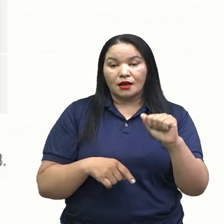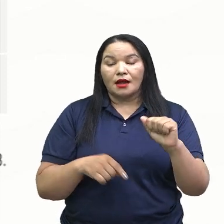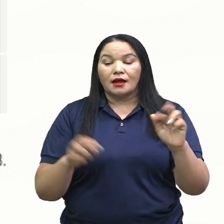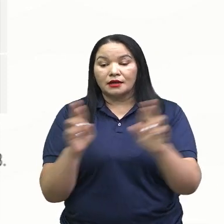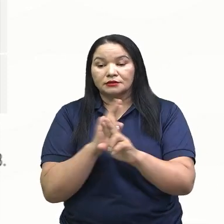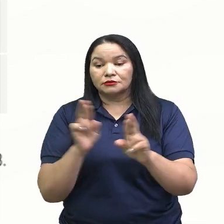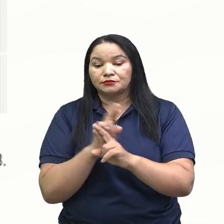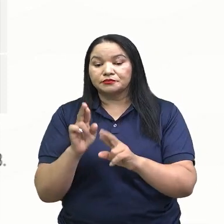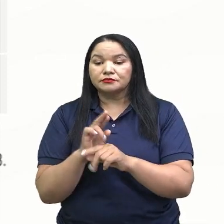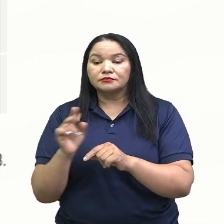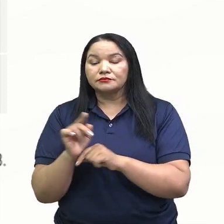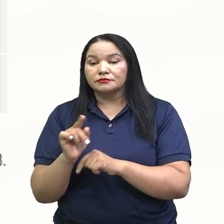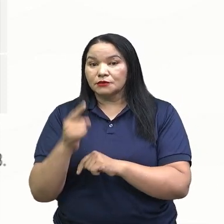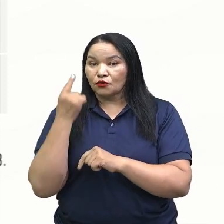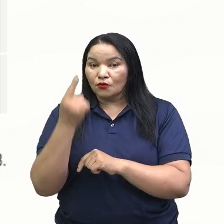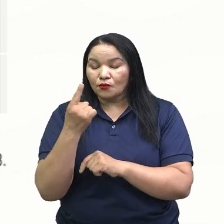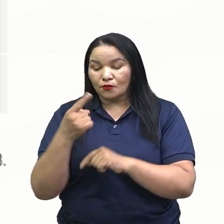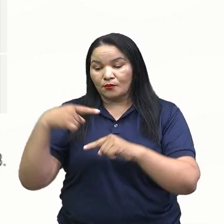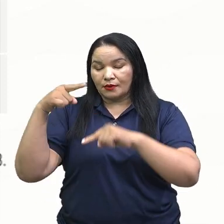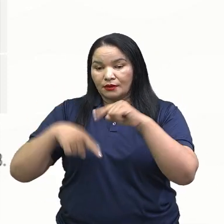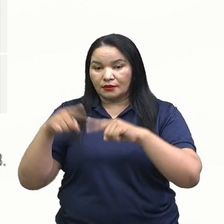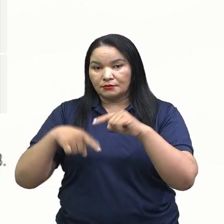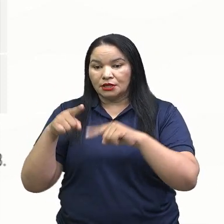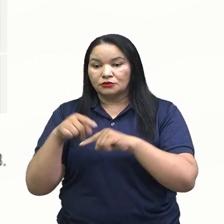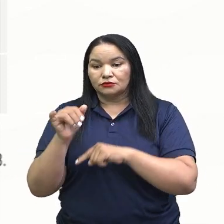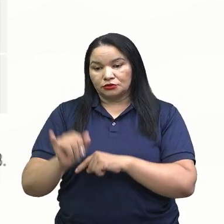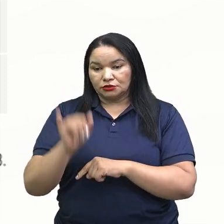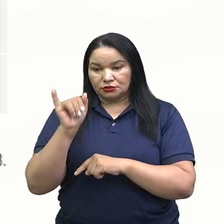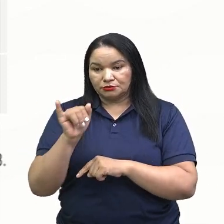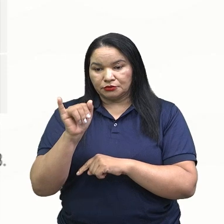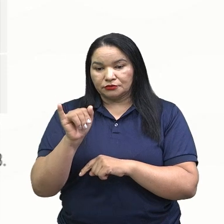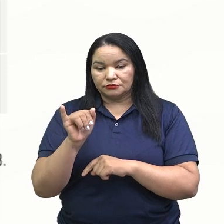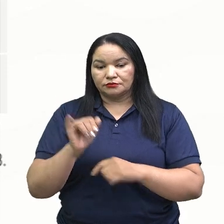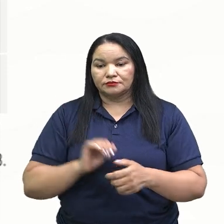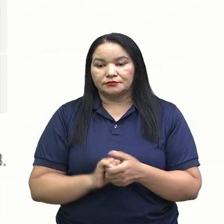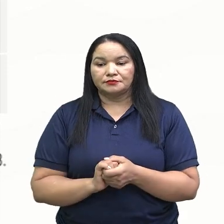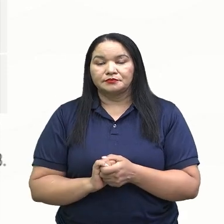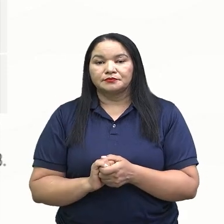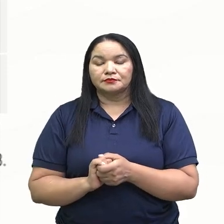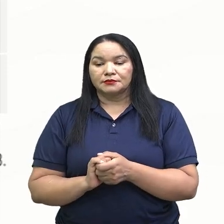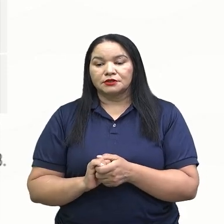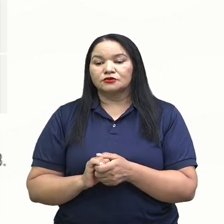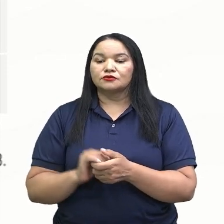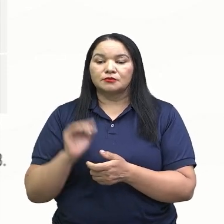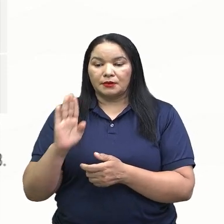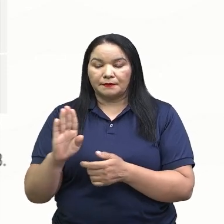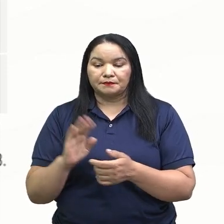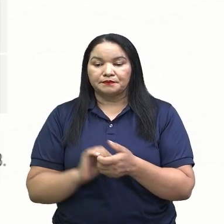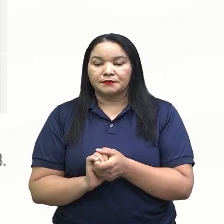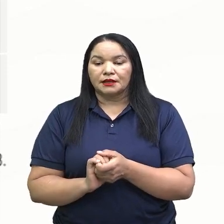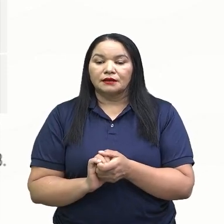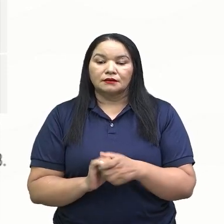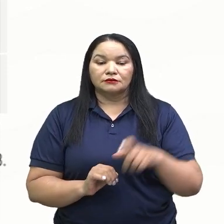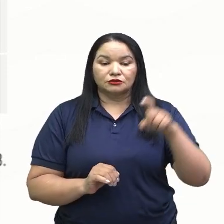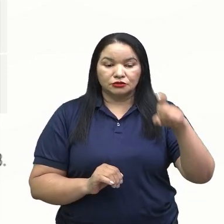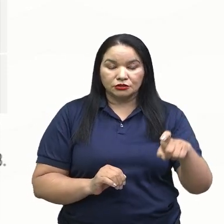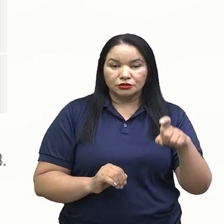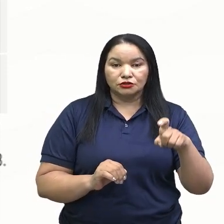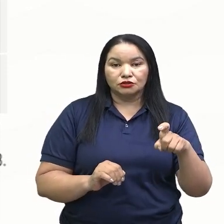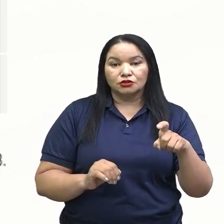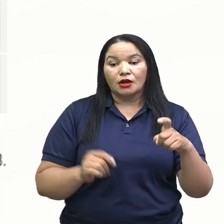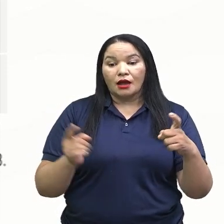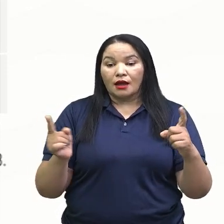tem correspondência com um elemento, um único elemento, lá no B. X só pode